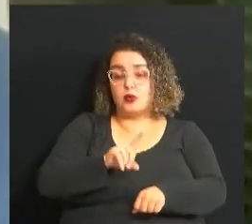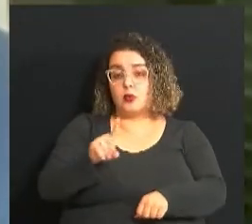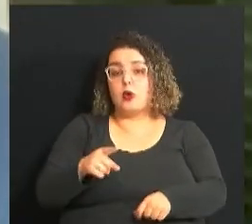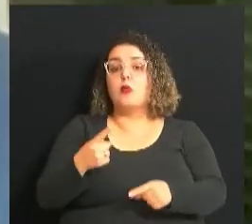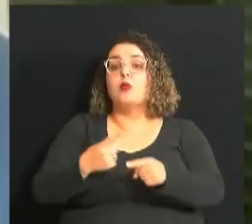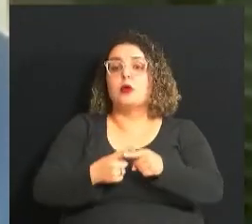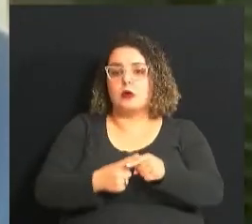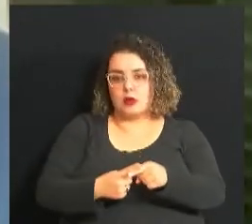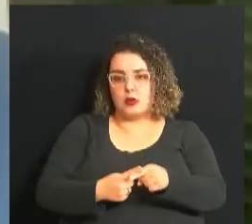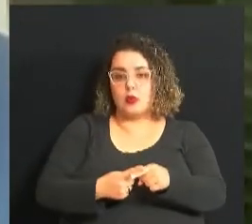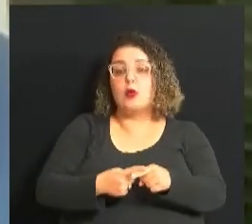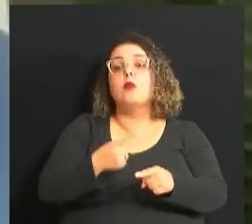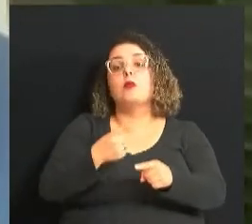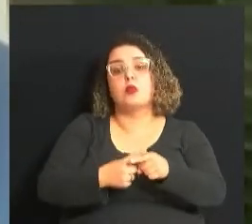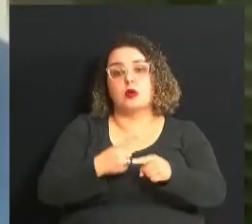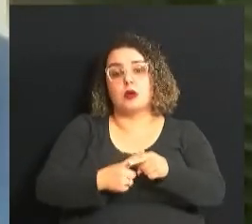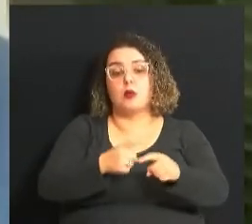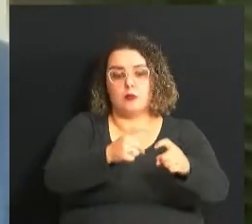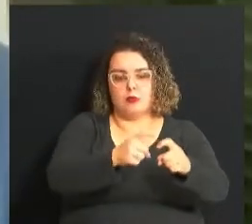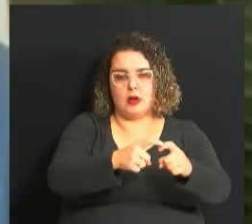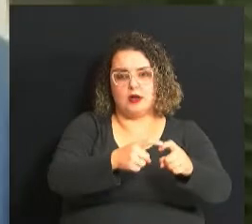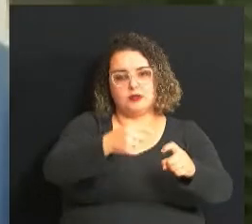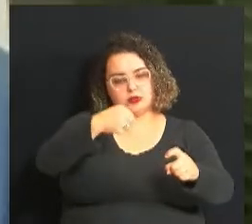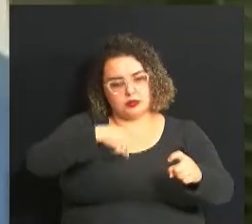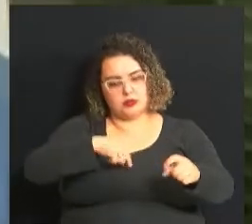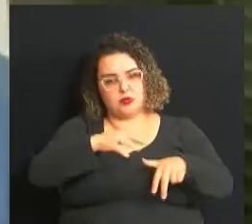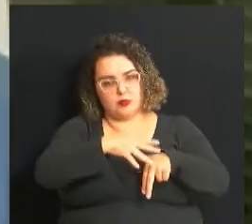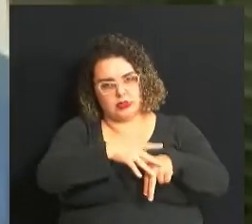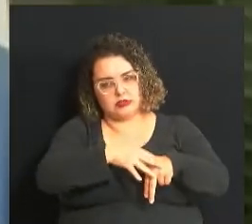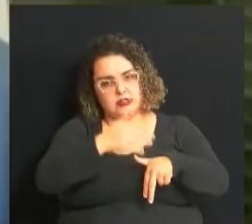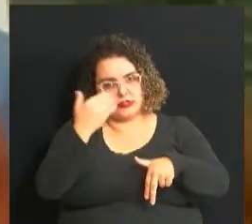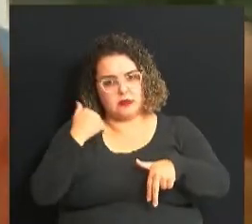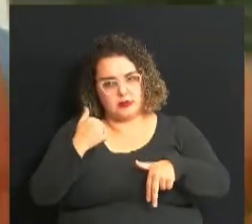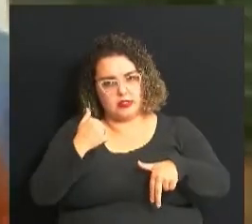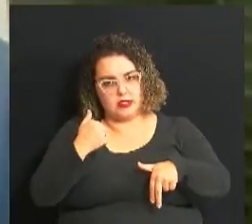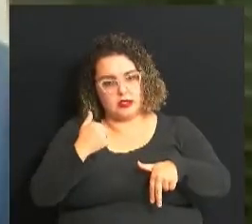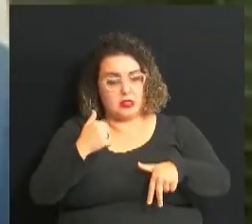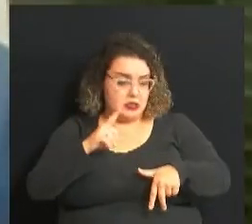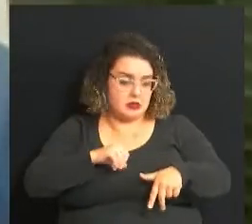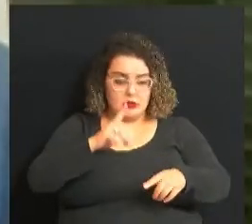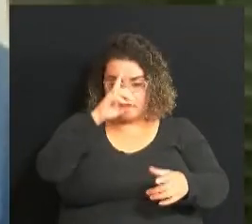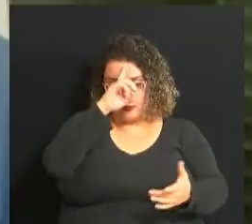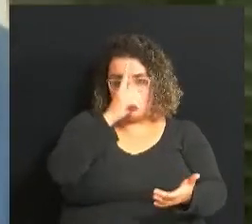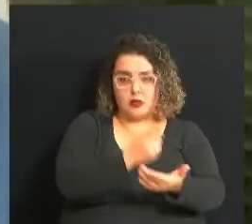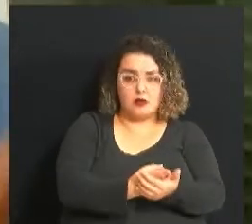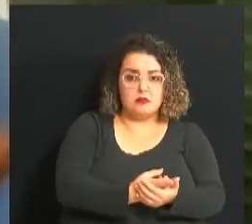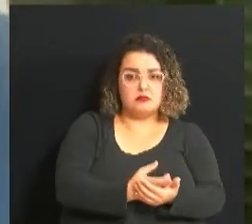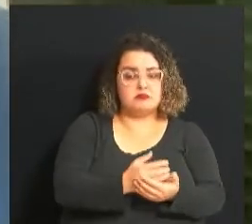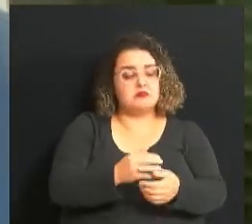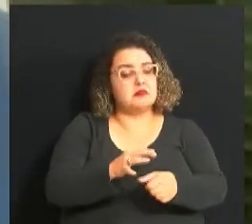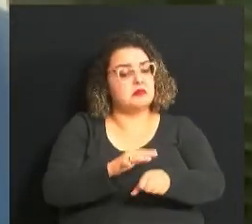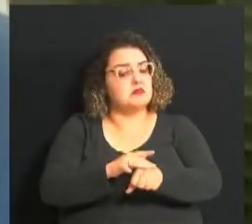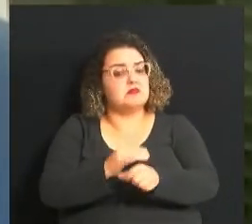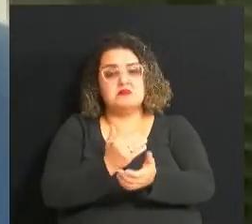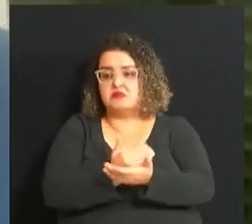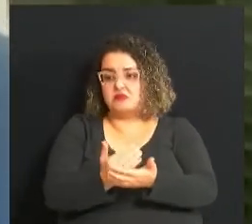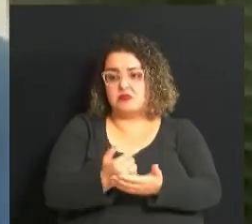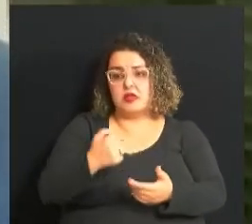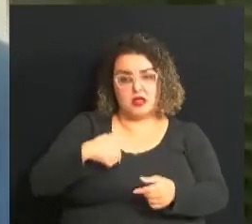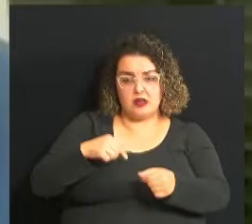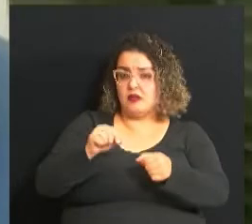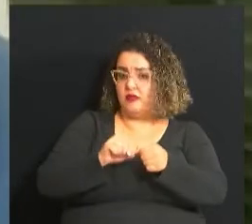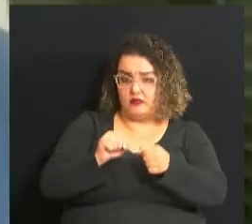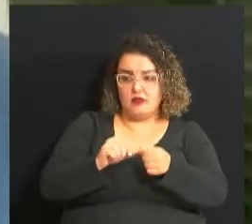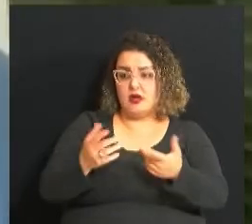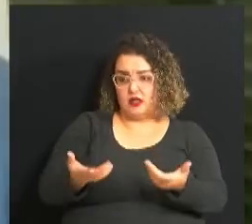médico sabendo, ele sabendo, você pode ter naquele momento uma decisão. Claro, sua doença é muito inicial. Eu mesmo faço isso muito com os